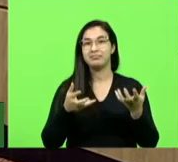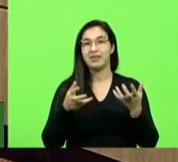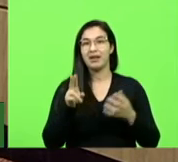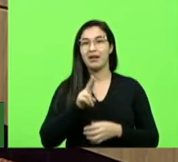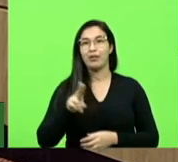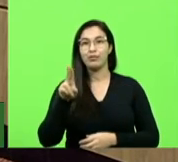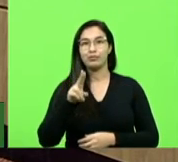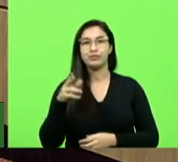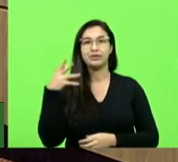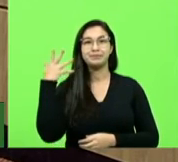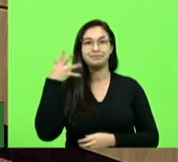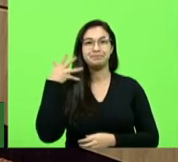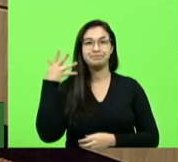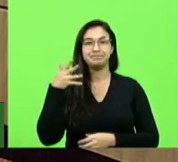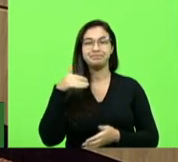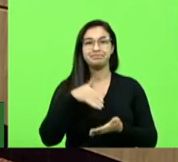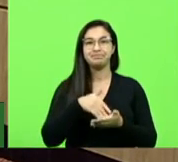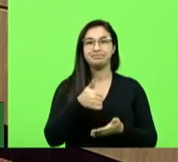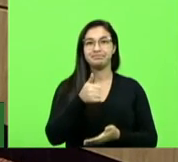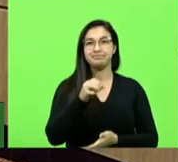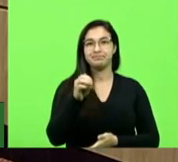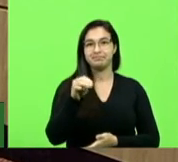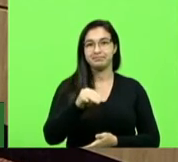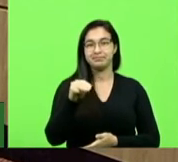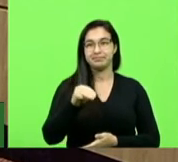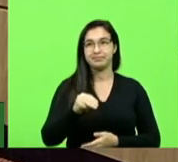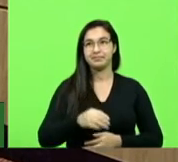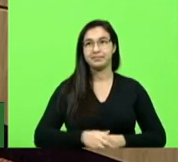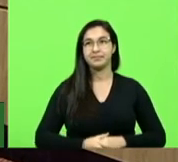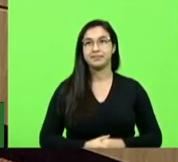a palavra. Vossa Excelência tem o tempo de até 10 minutos, deputado.